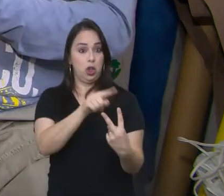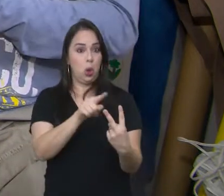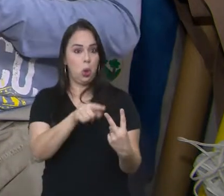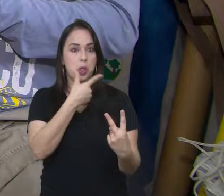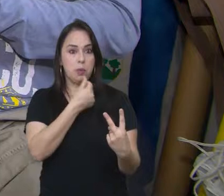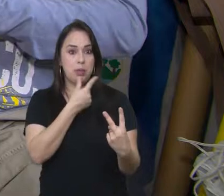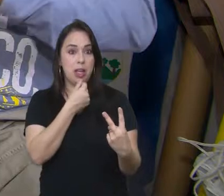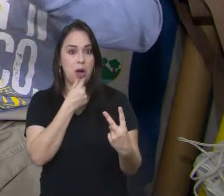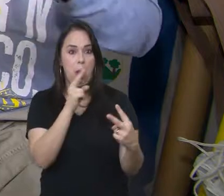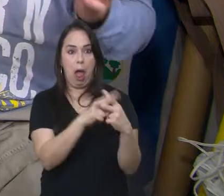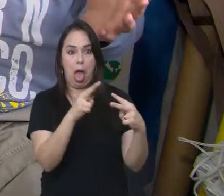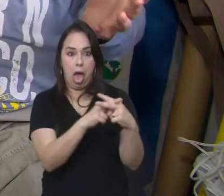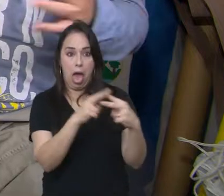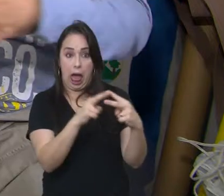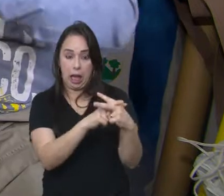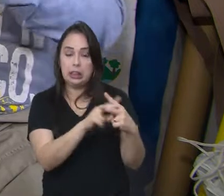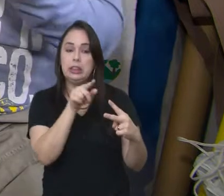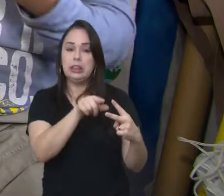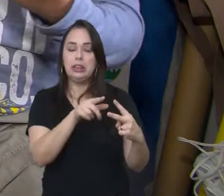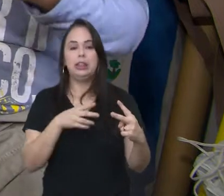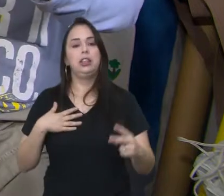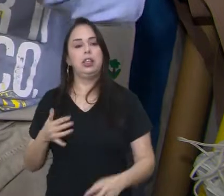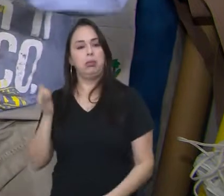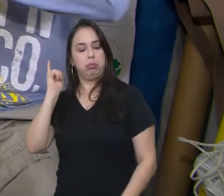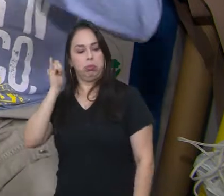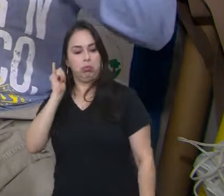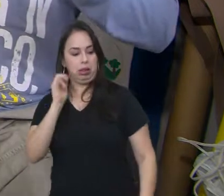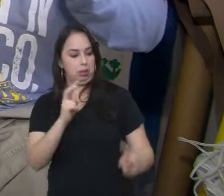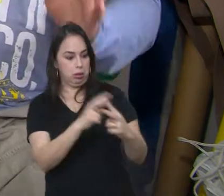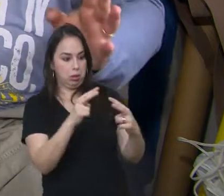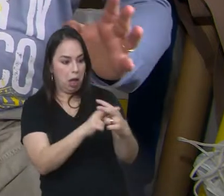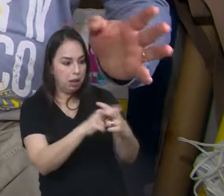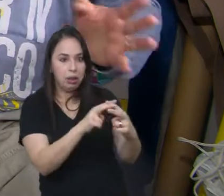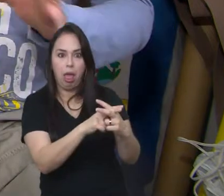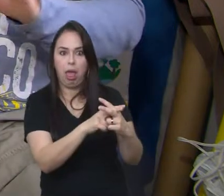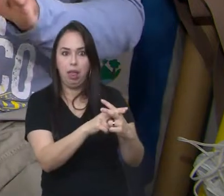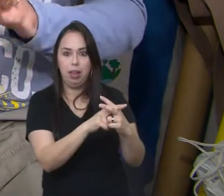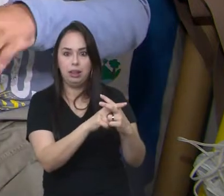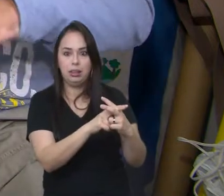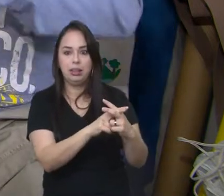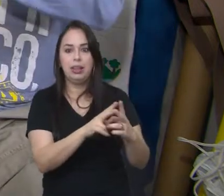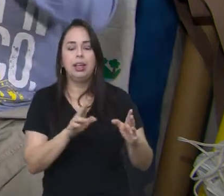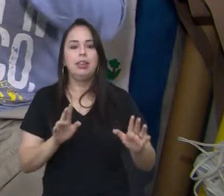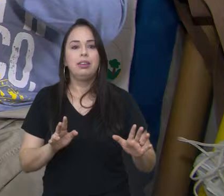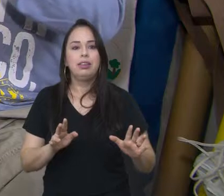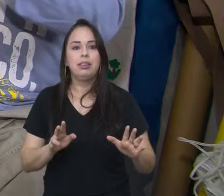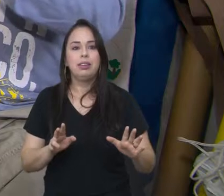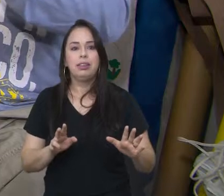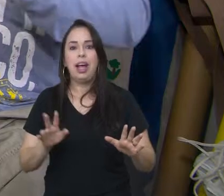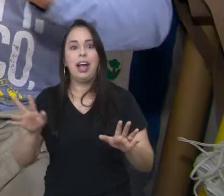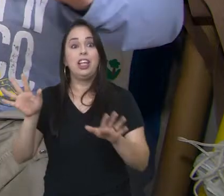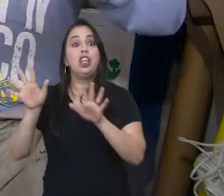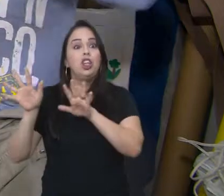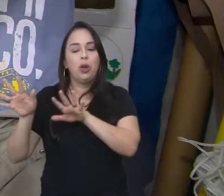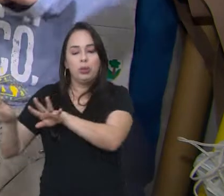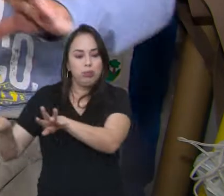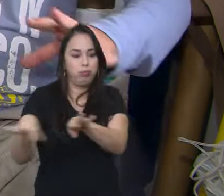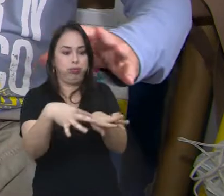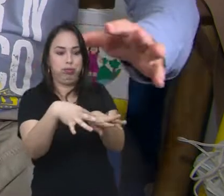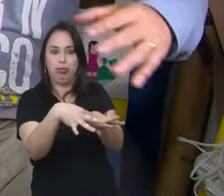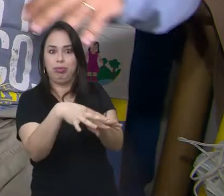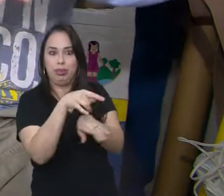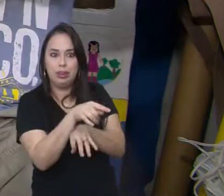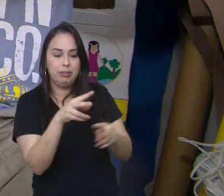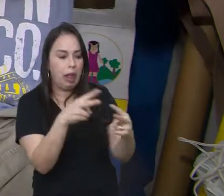brigar no meio do público, né? Enquanto eu tava contando história, eles começaram a brigar. Começaram a se pegar. Então acabou o foco seu, né? O foco foi as